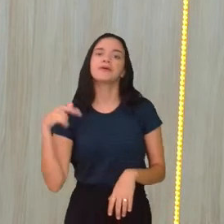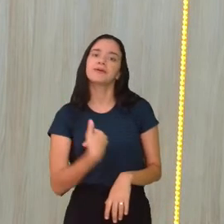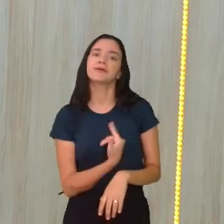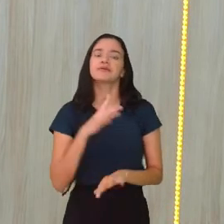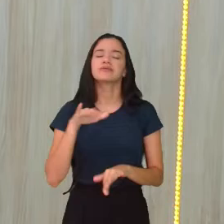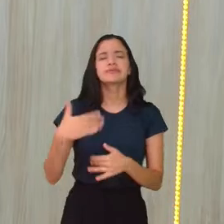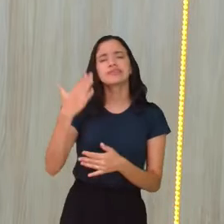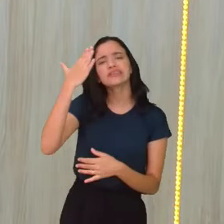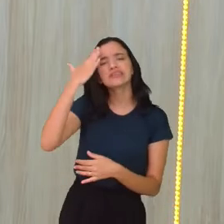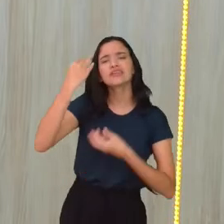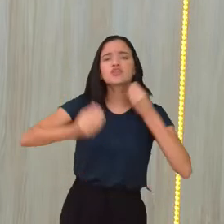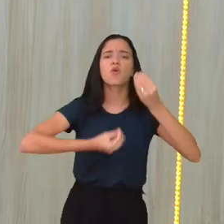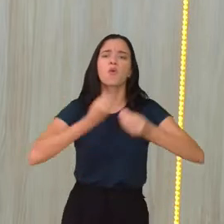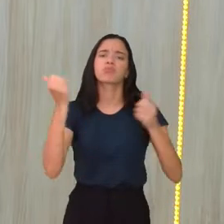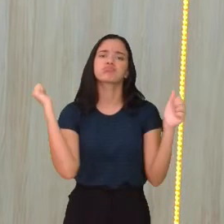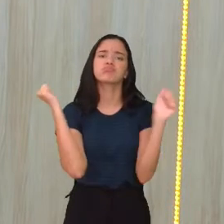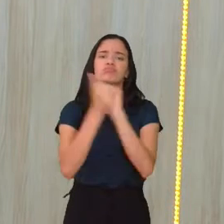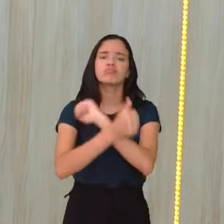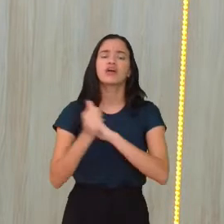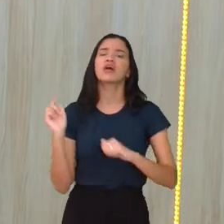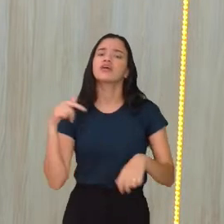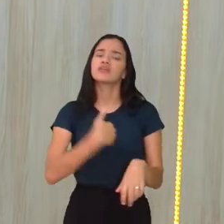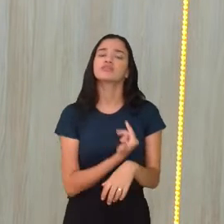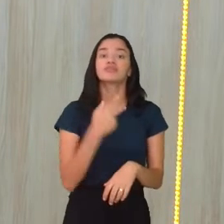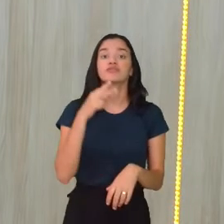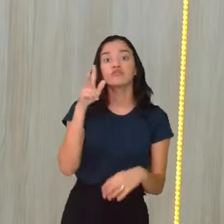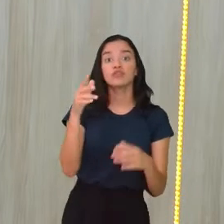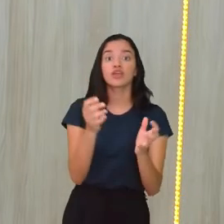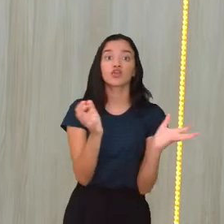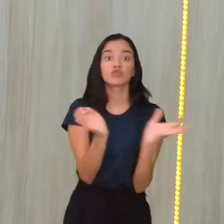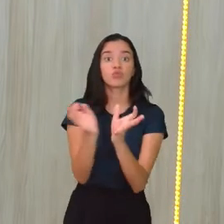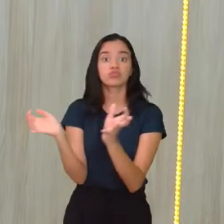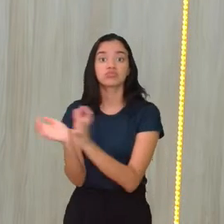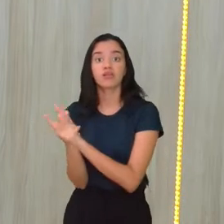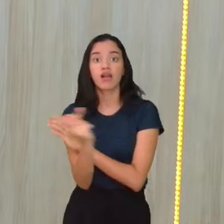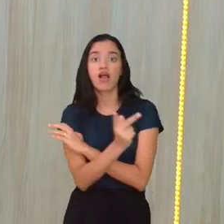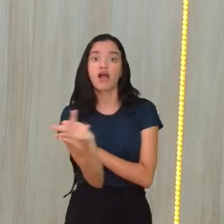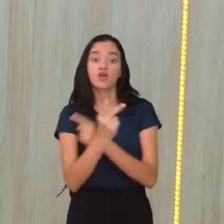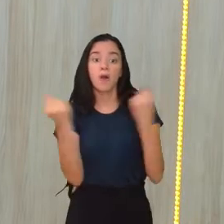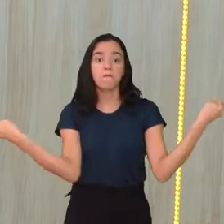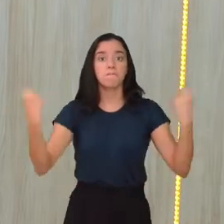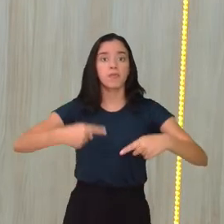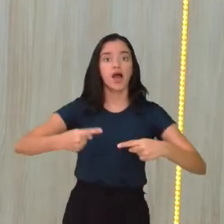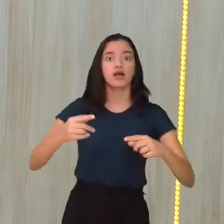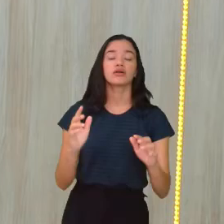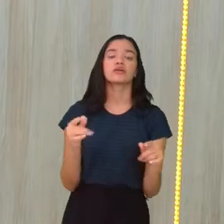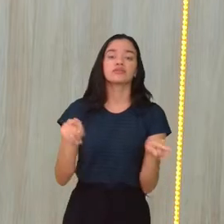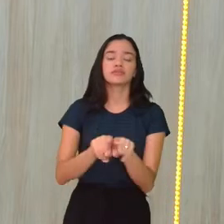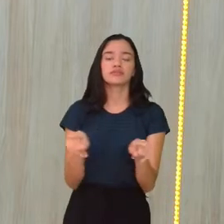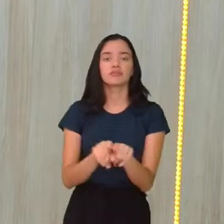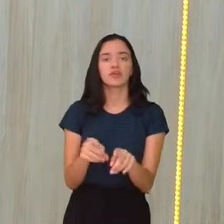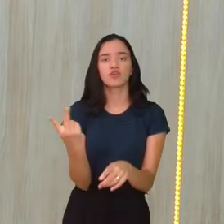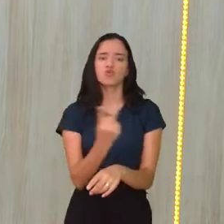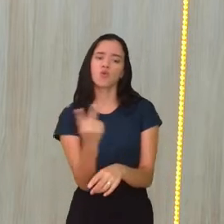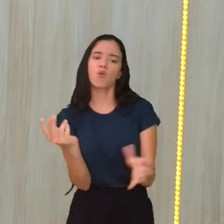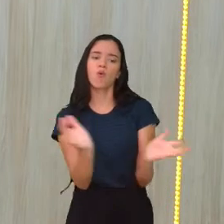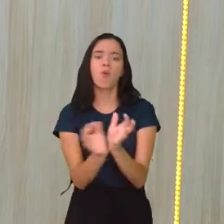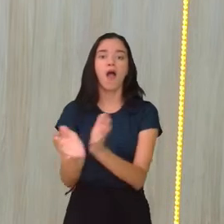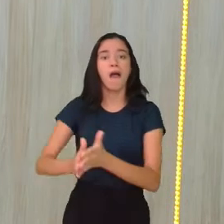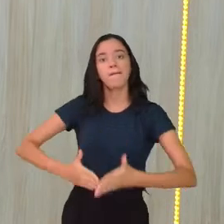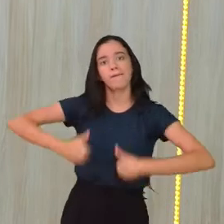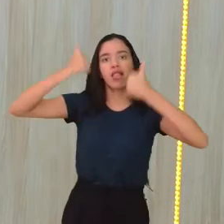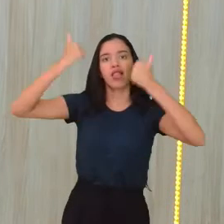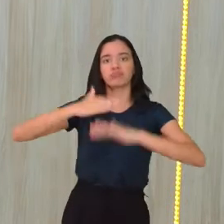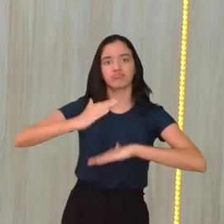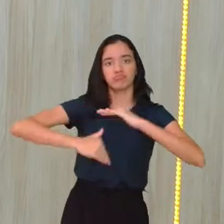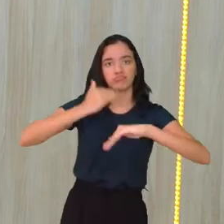poder entender como é o esporte. Então, a gente vê duas equipes ali disputando e a gente vê qual o melhor